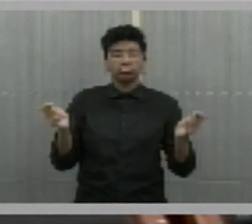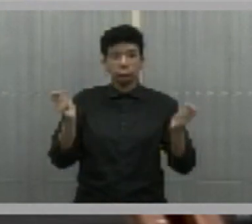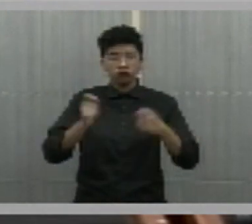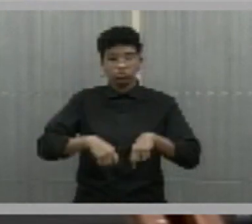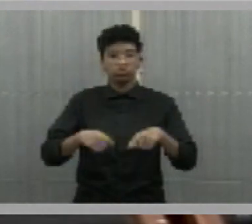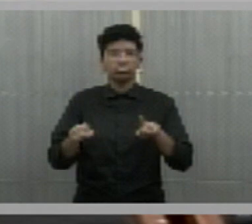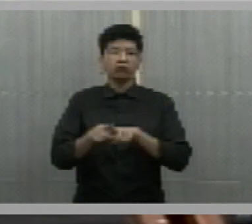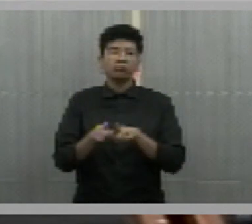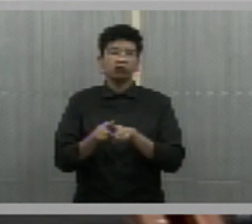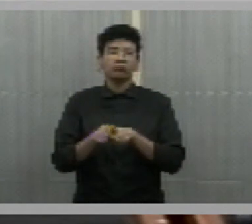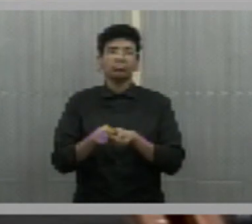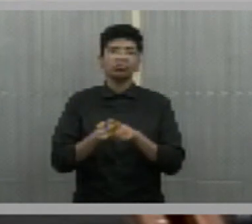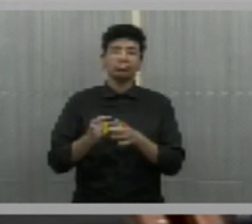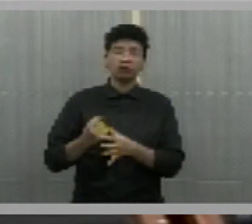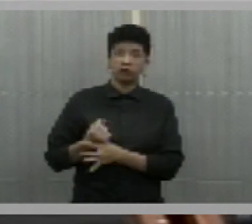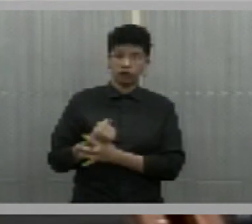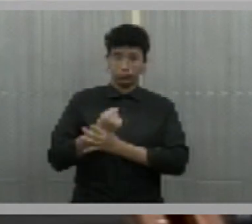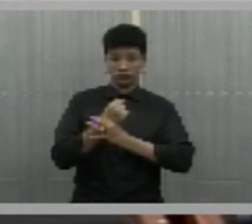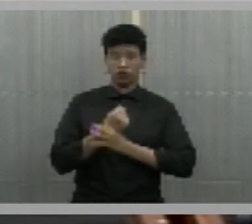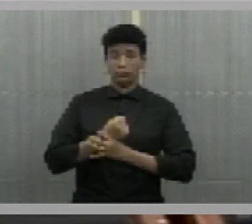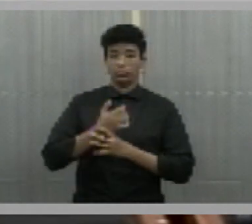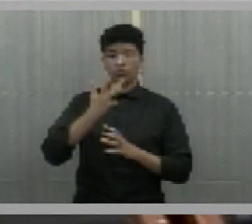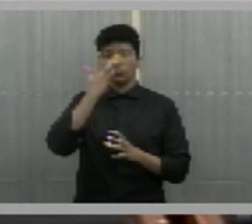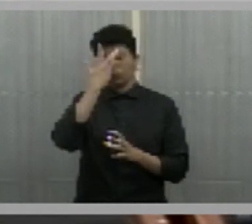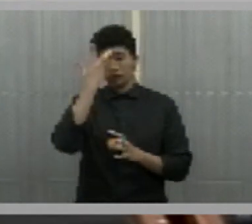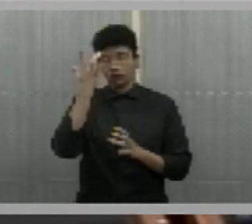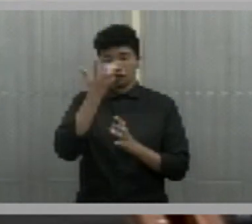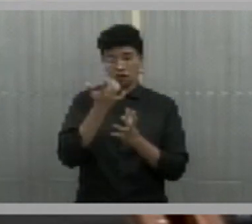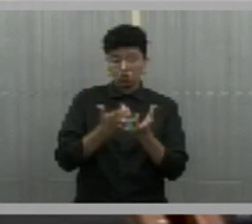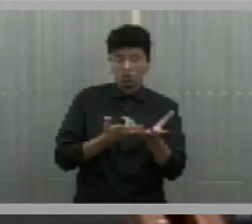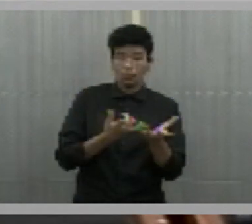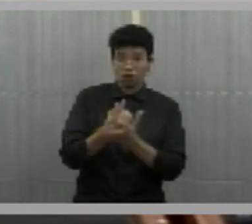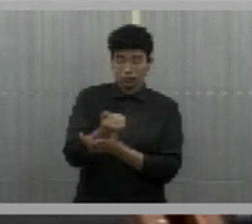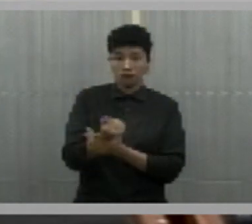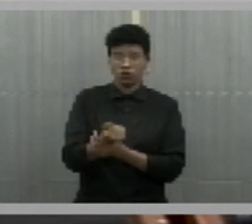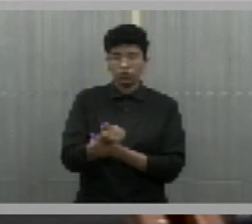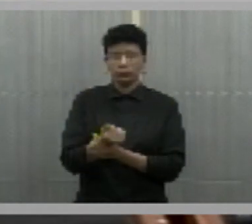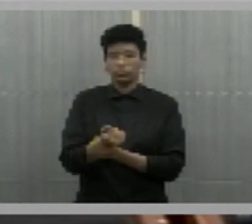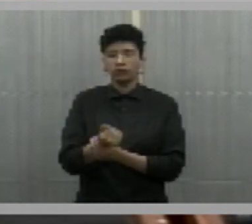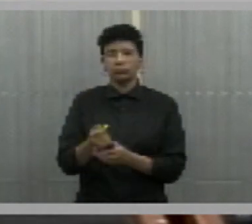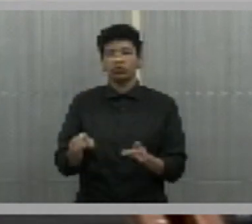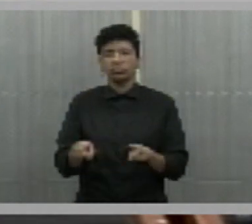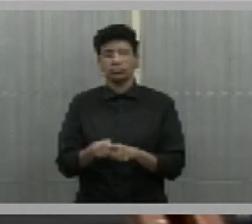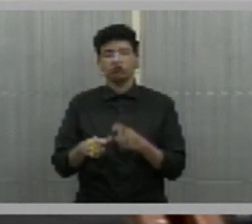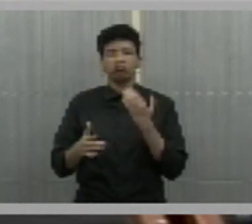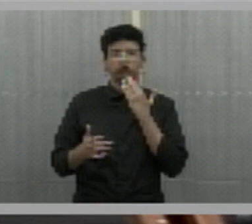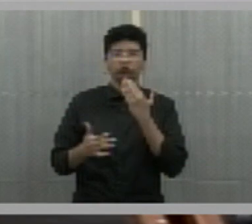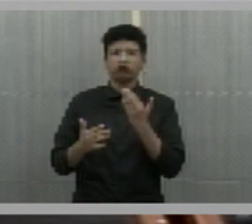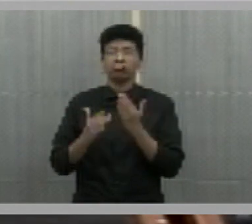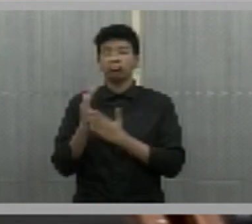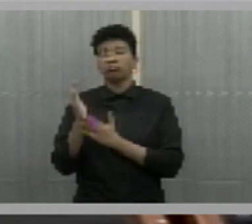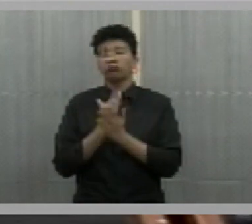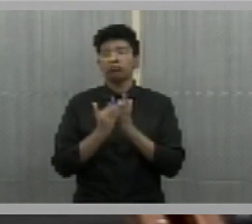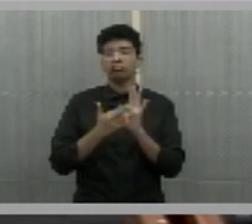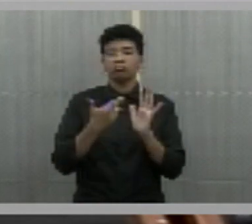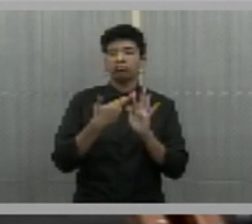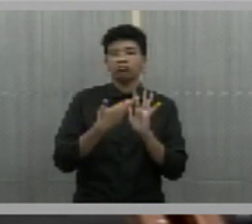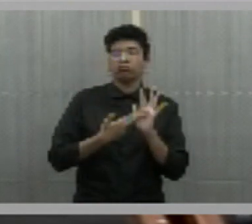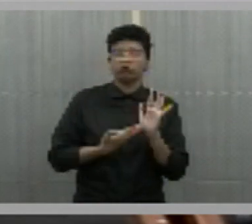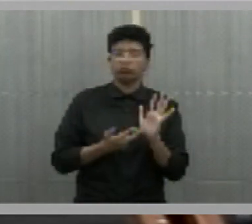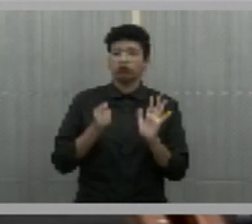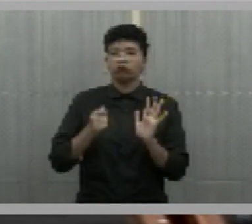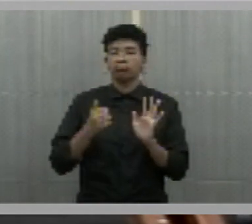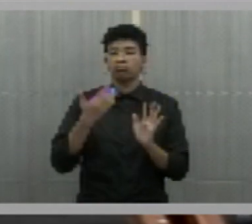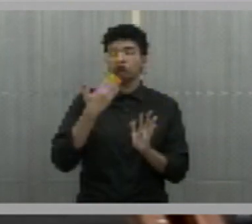possibilidade, o código de defesa do consumidor, ele exige alguns requisitos mínimos, né, para que se